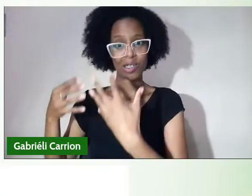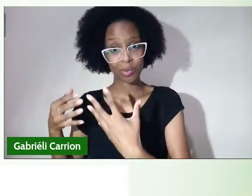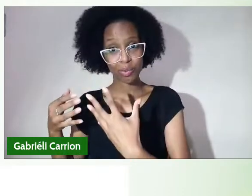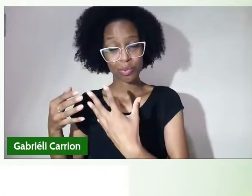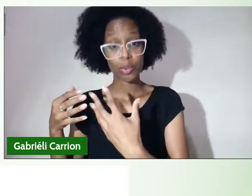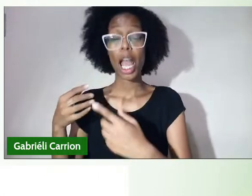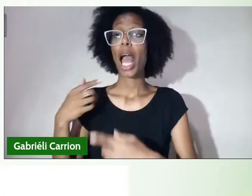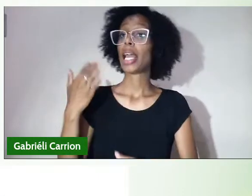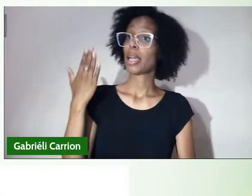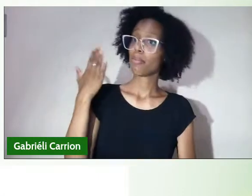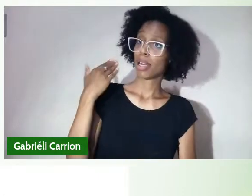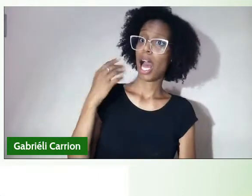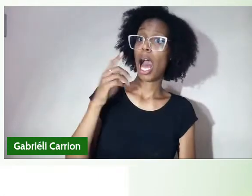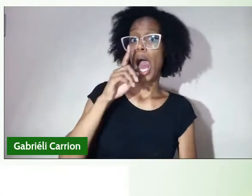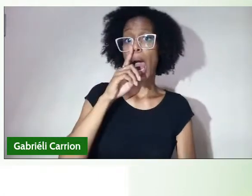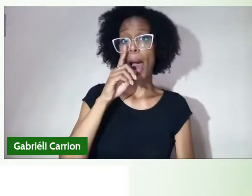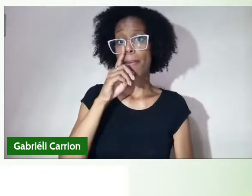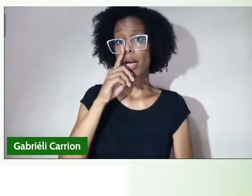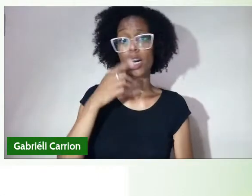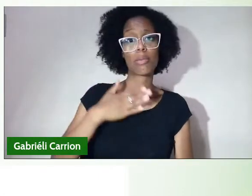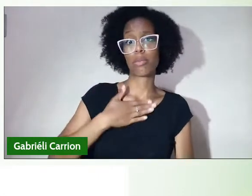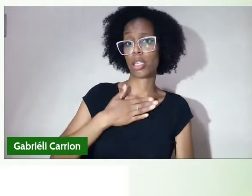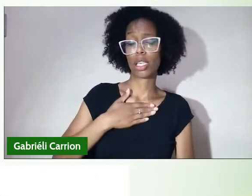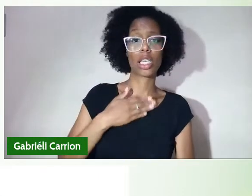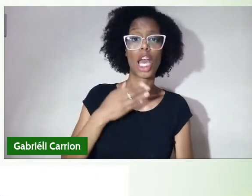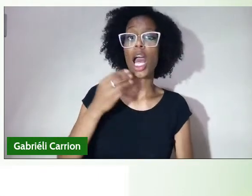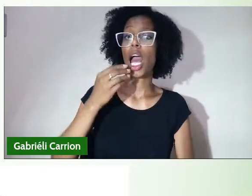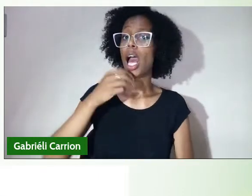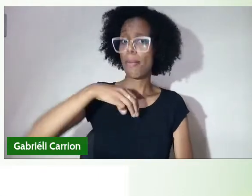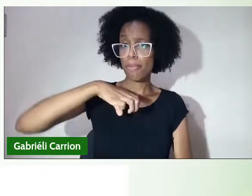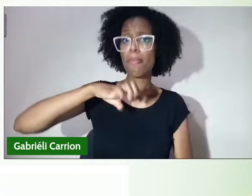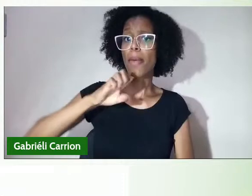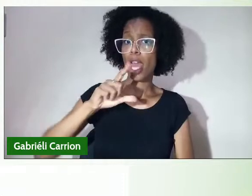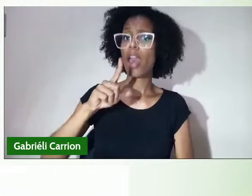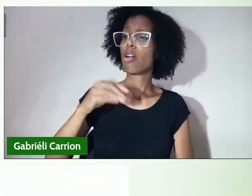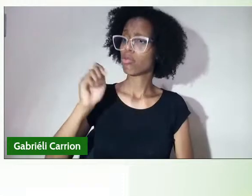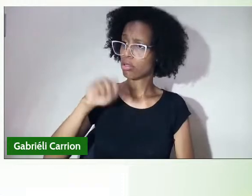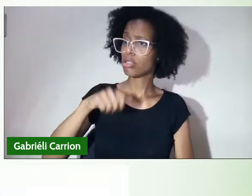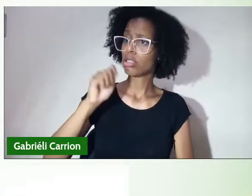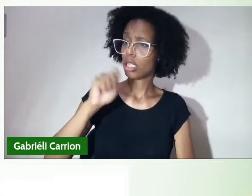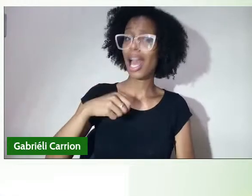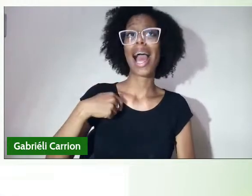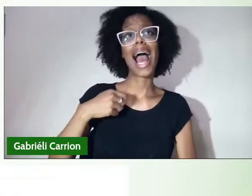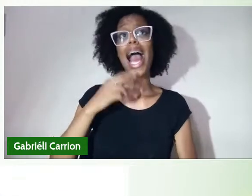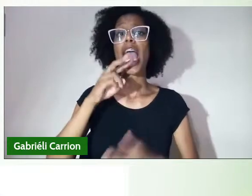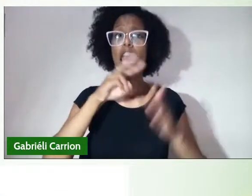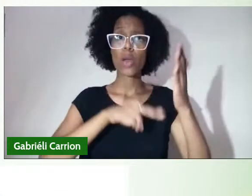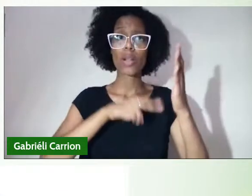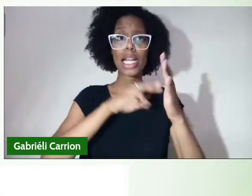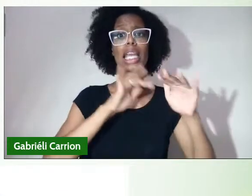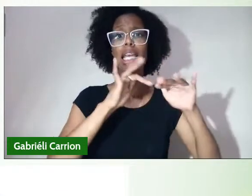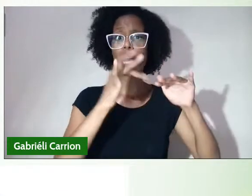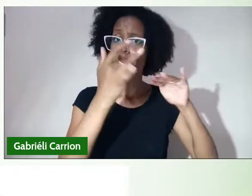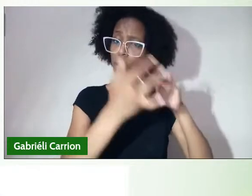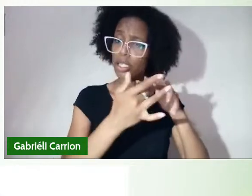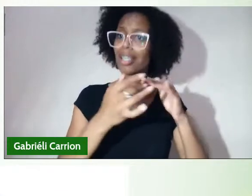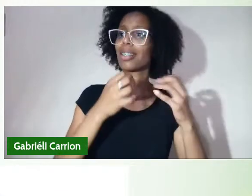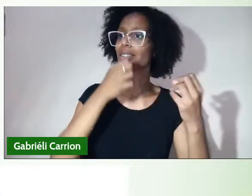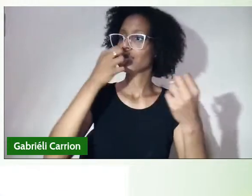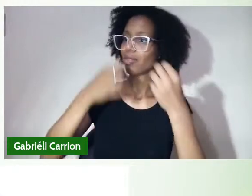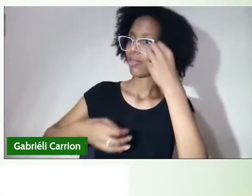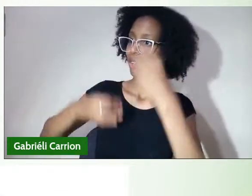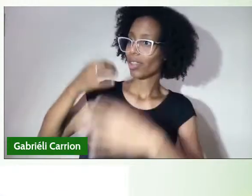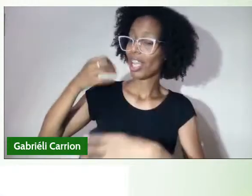porque minha mãe não me dava açúcar, mas me deu mel. Mas eu li numa rede social que não tem problema. E aí você